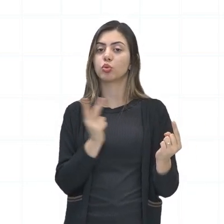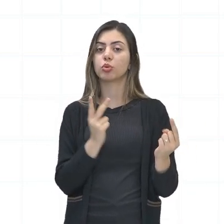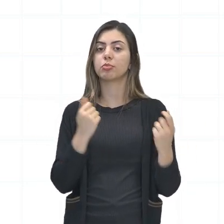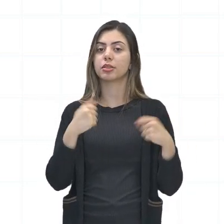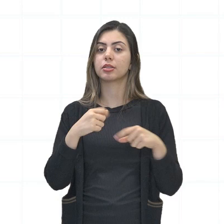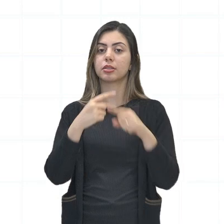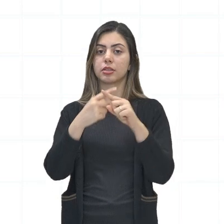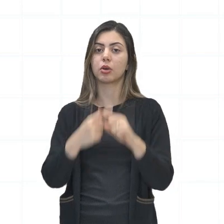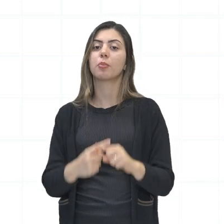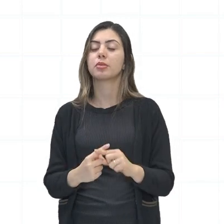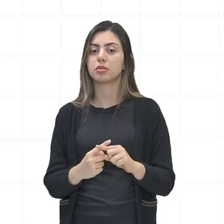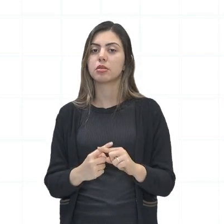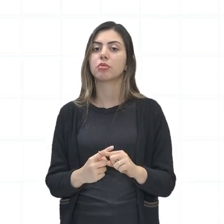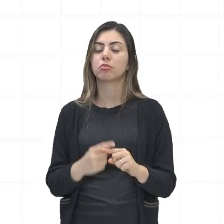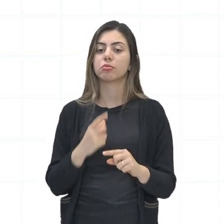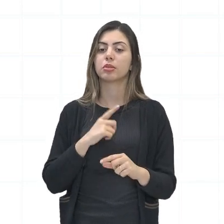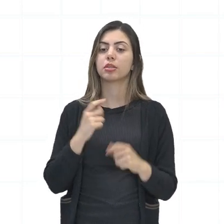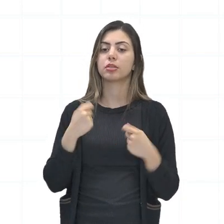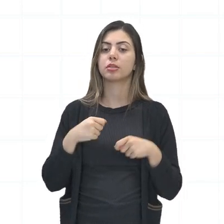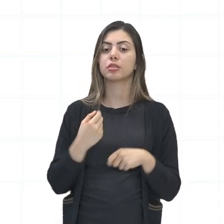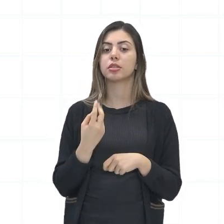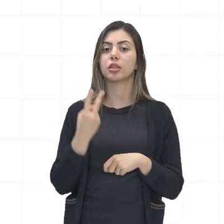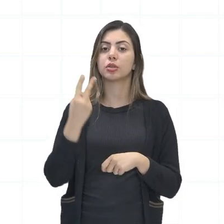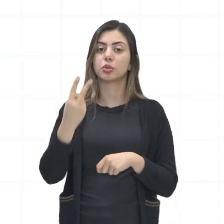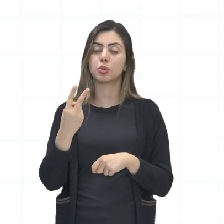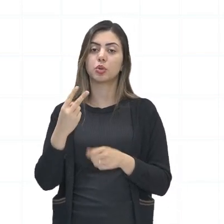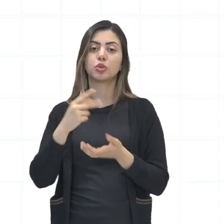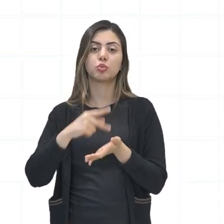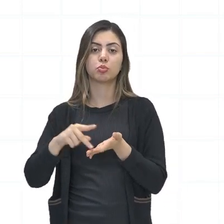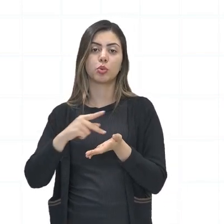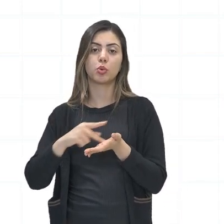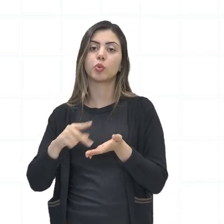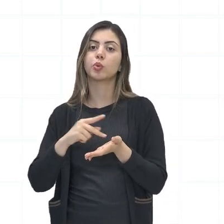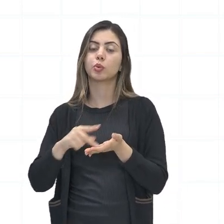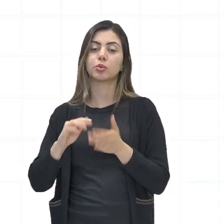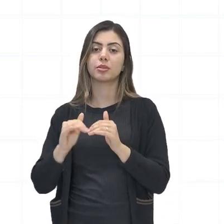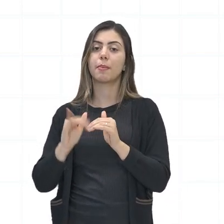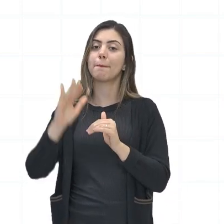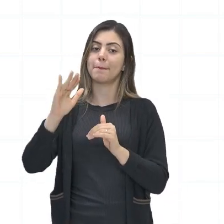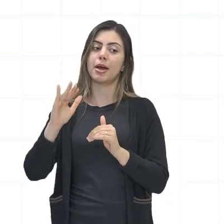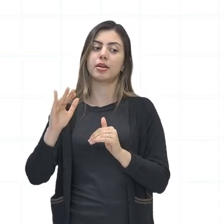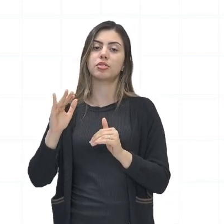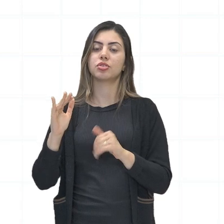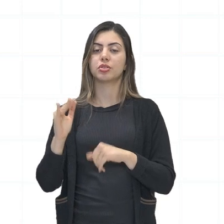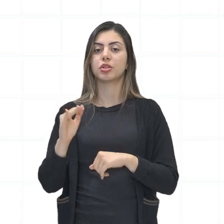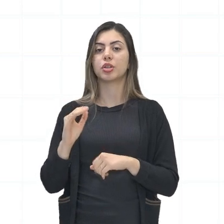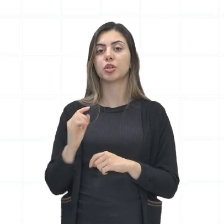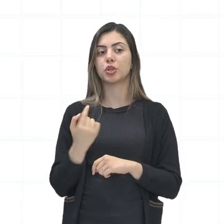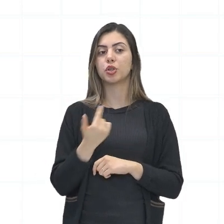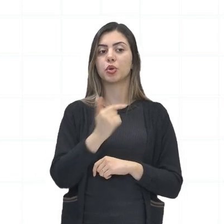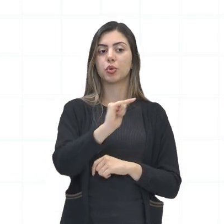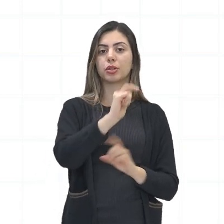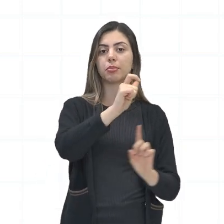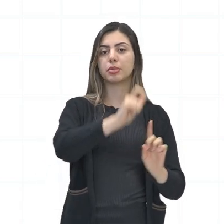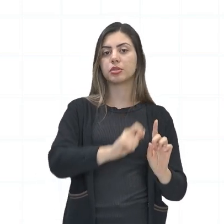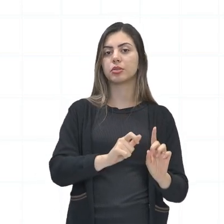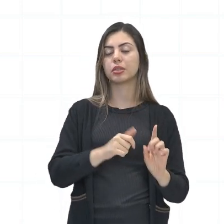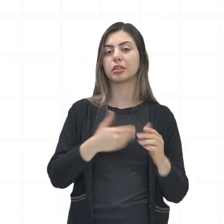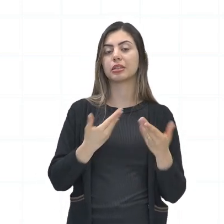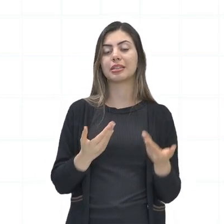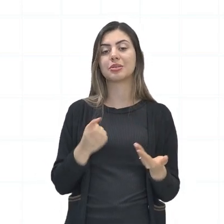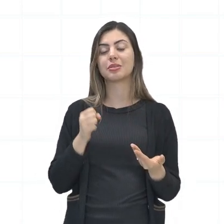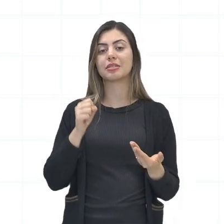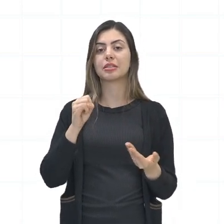2 pontos de um jogador para o outro. Tá? Senão você vai ter que ficar jogando até